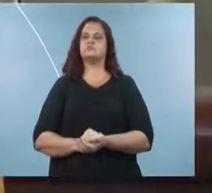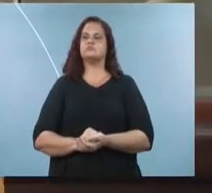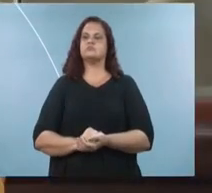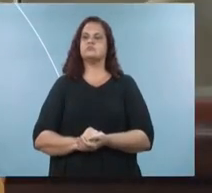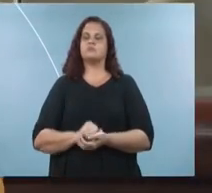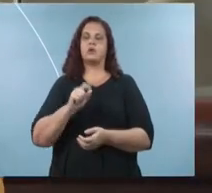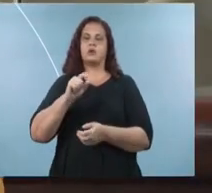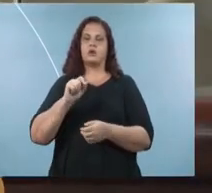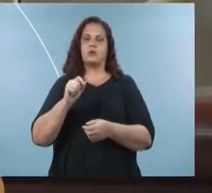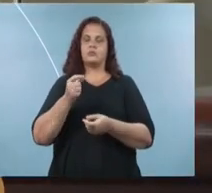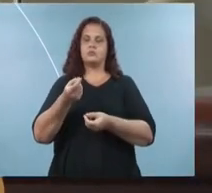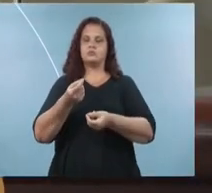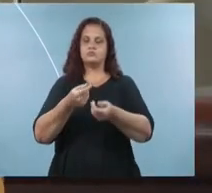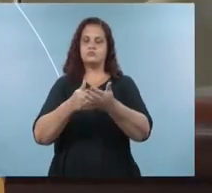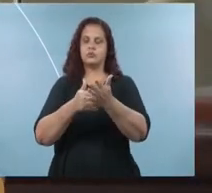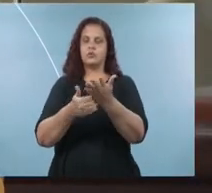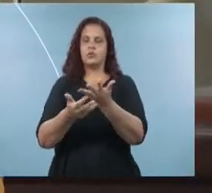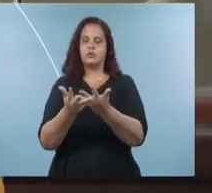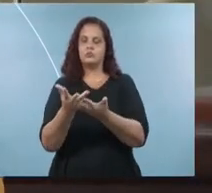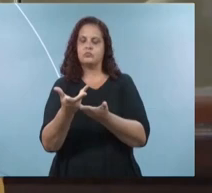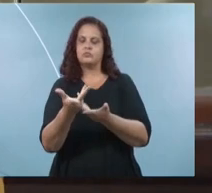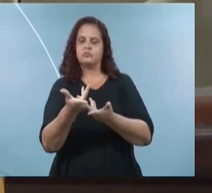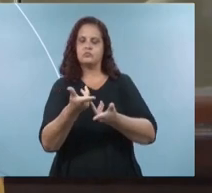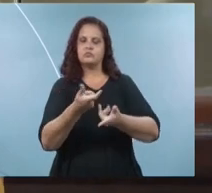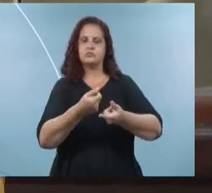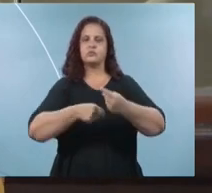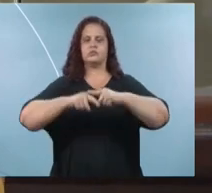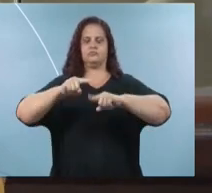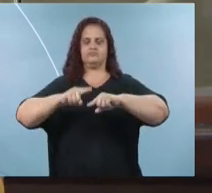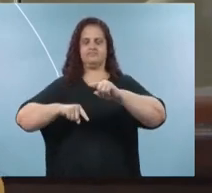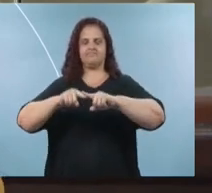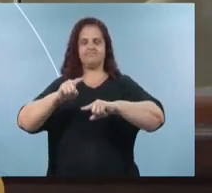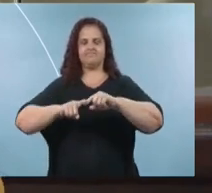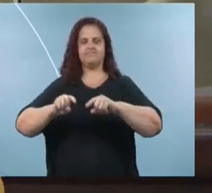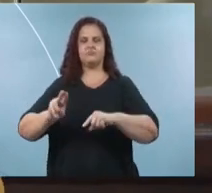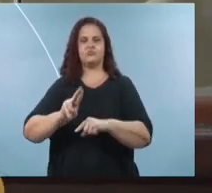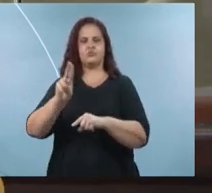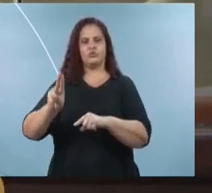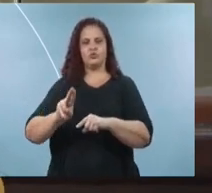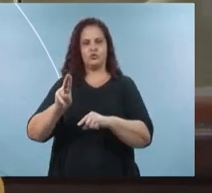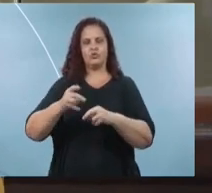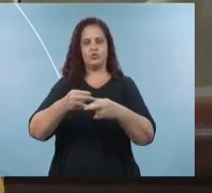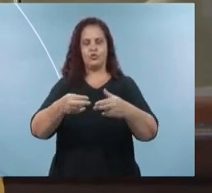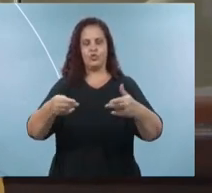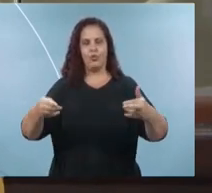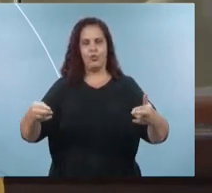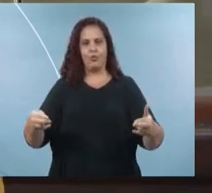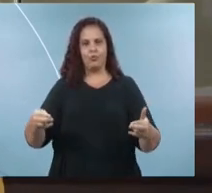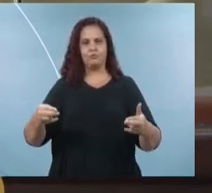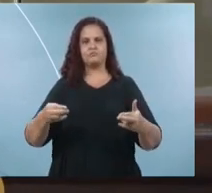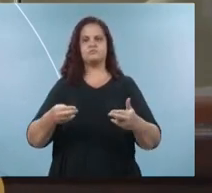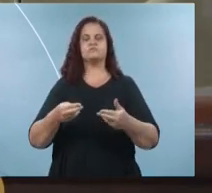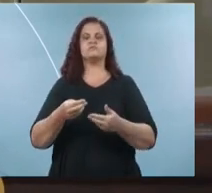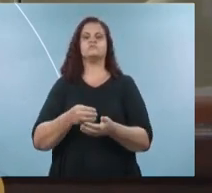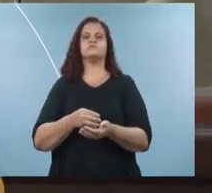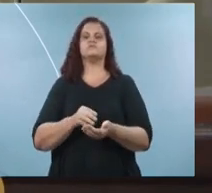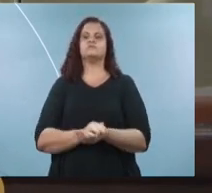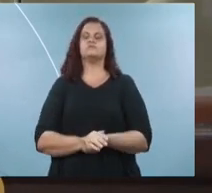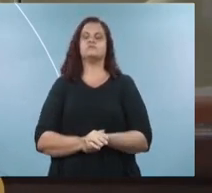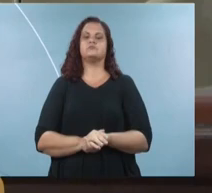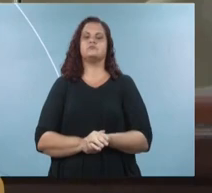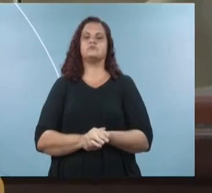manual, que pode contar com o uso de ferramentas e outros equipamentos, com produção feita de